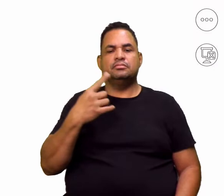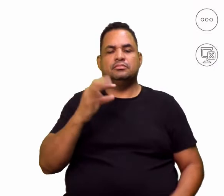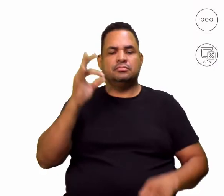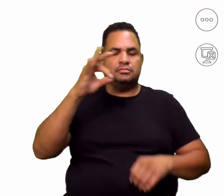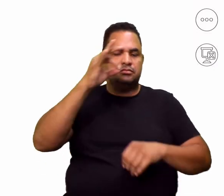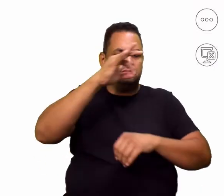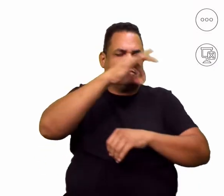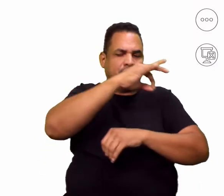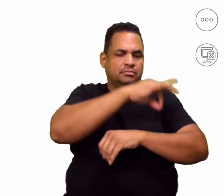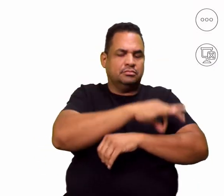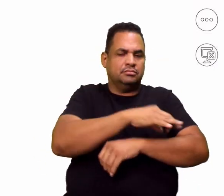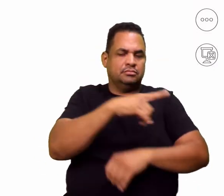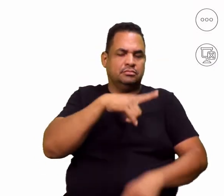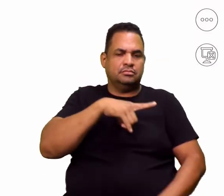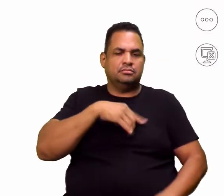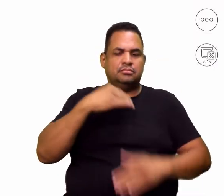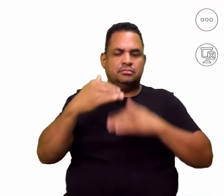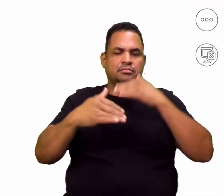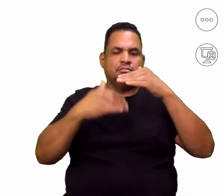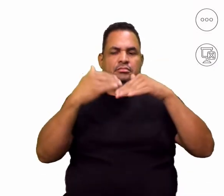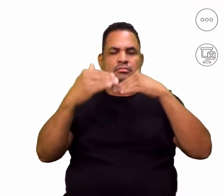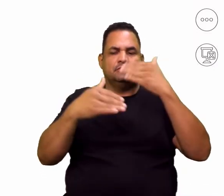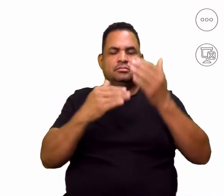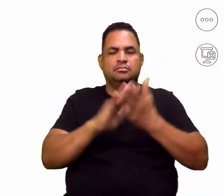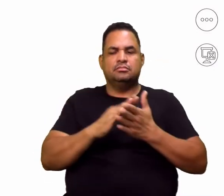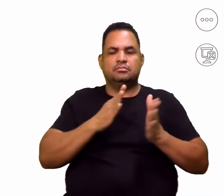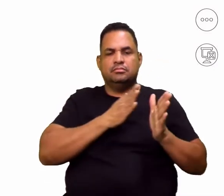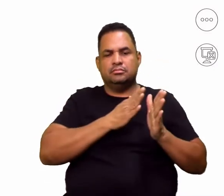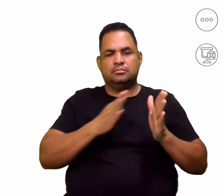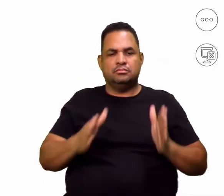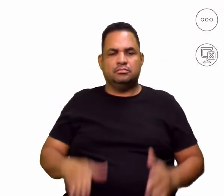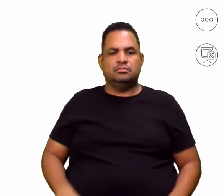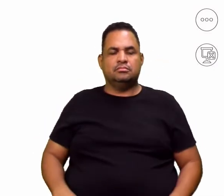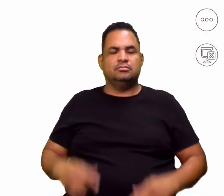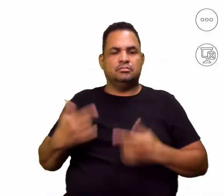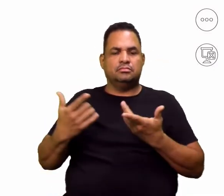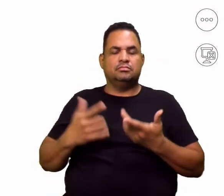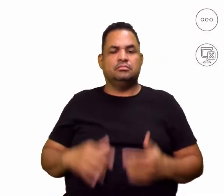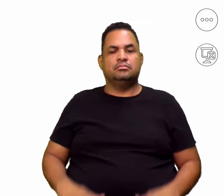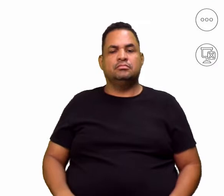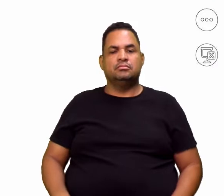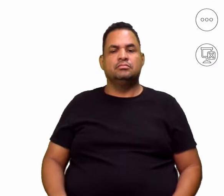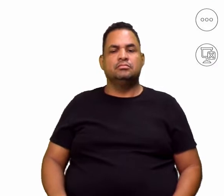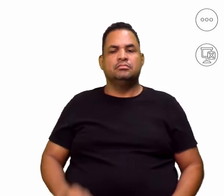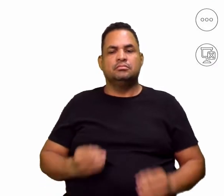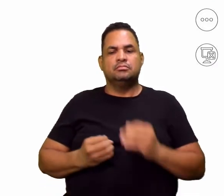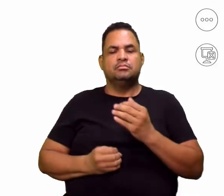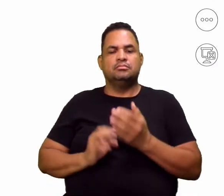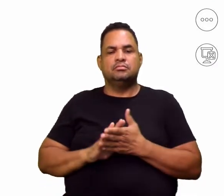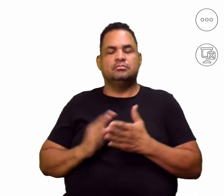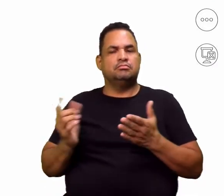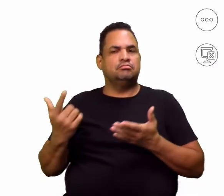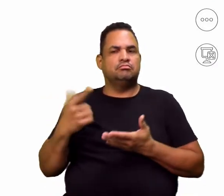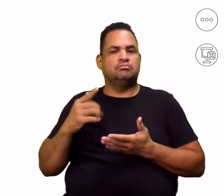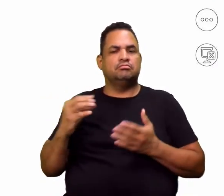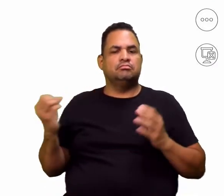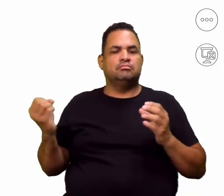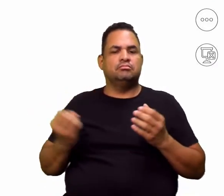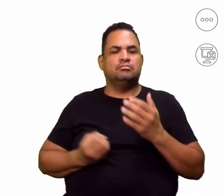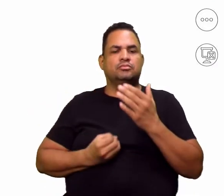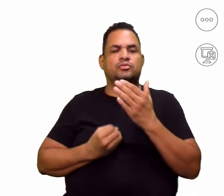insetos aí têm esse desenvolvimento aí passando pela partenogênese. Ou seja, a formação de um novo ser sem